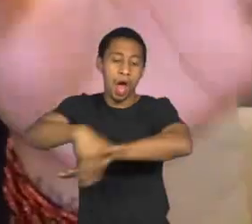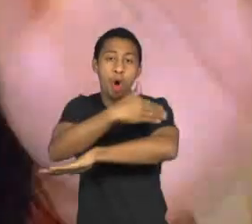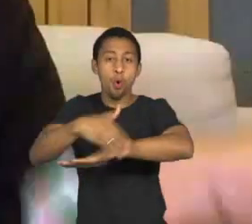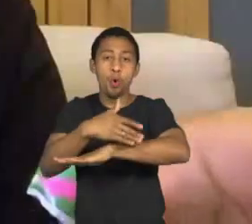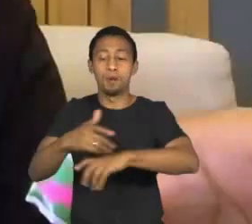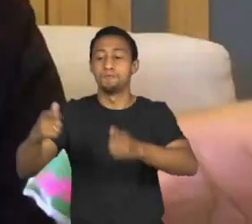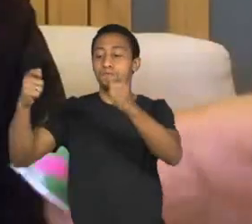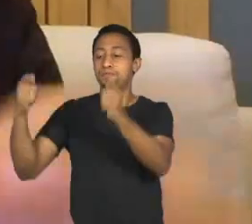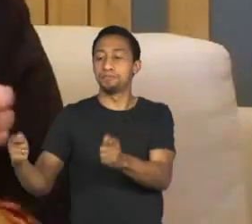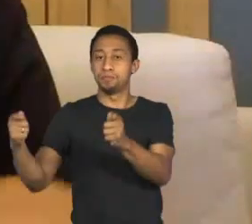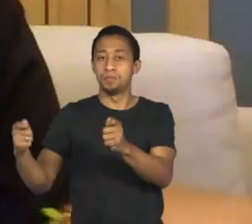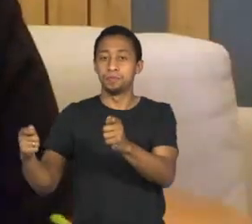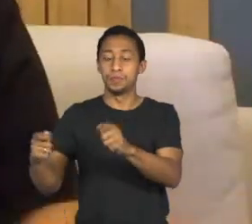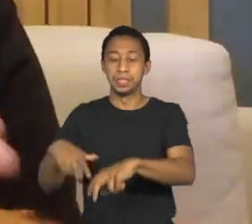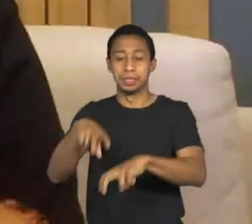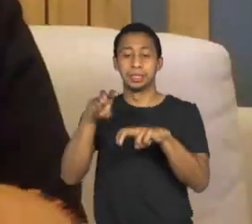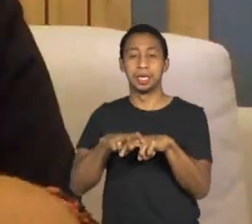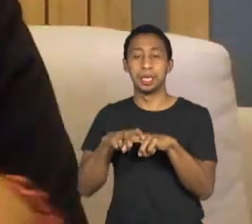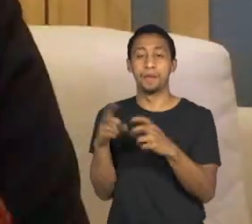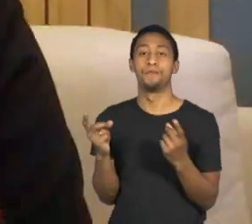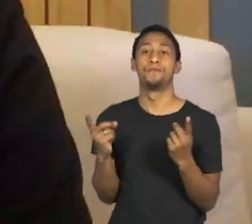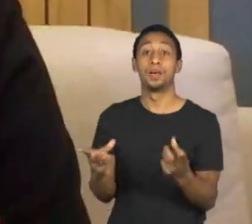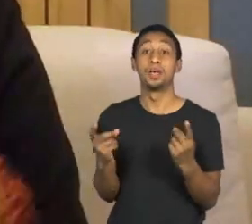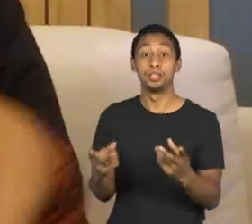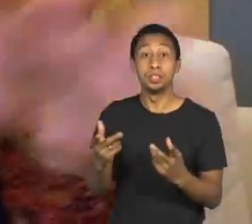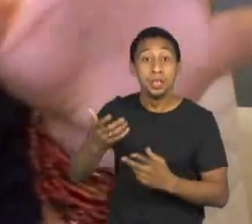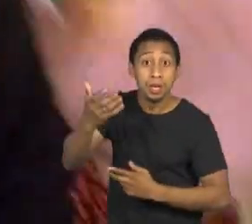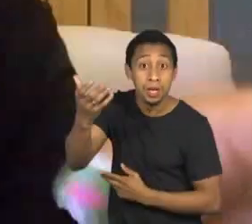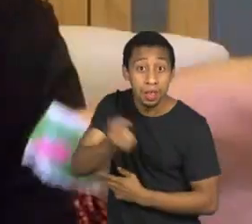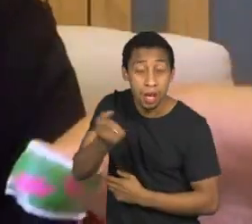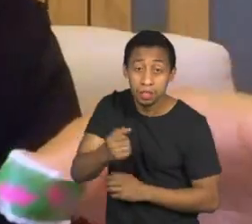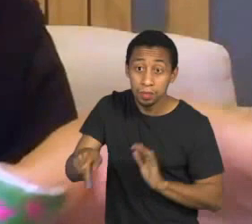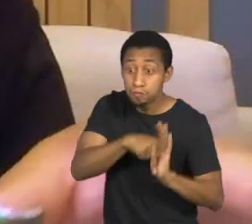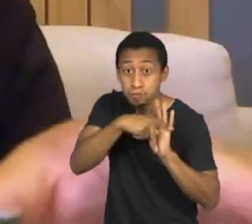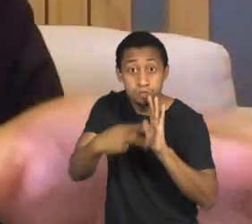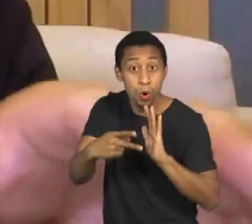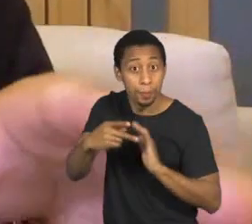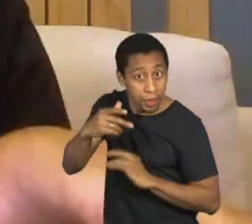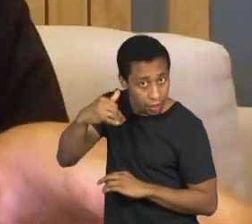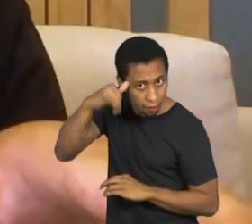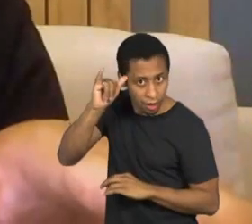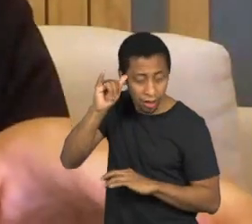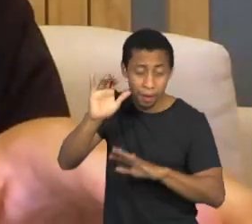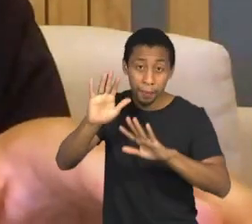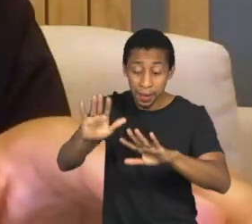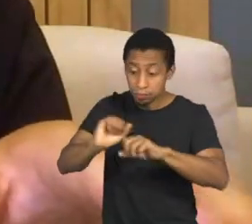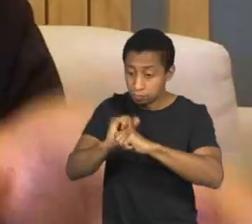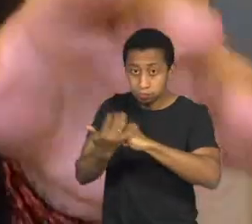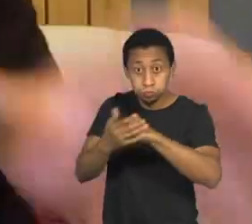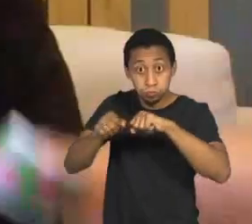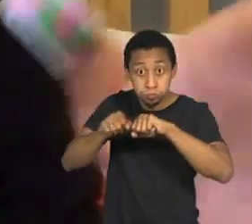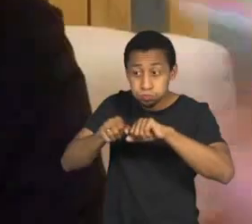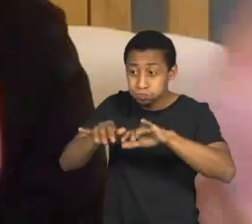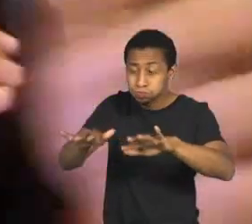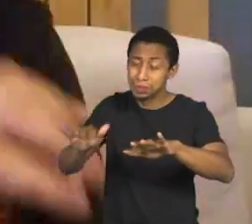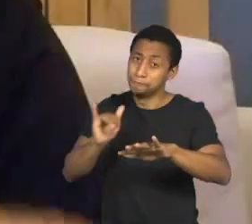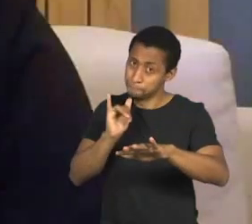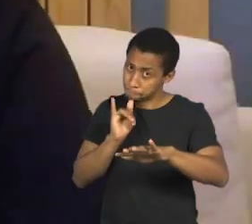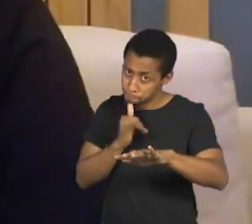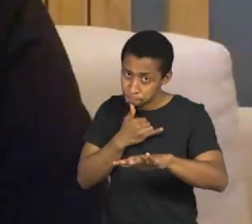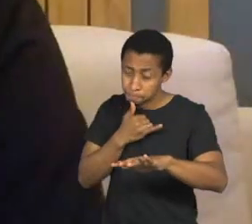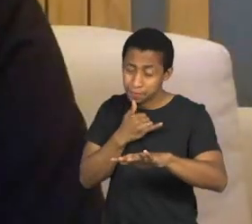plaquinha lá e fica vendendo leite lá, as pessoas passam e levam leite direto da vaca. Com a situação da pandemia, ele